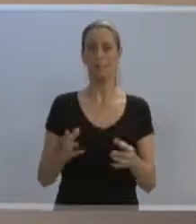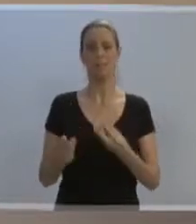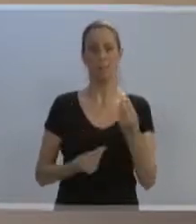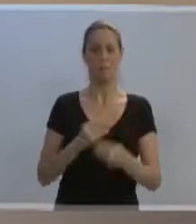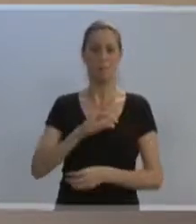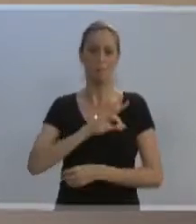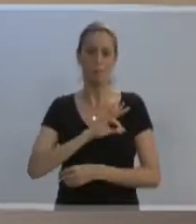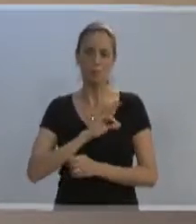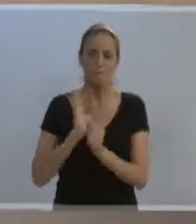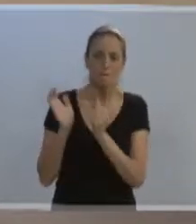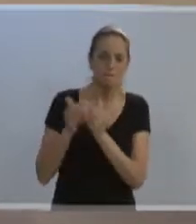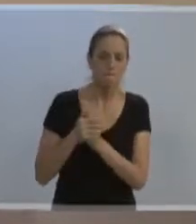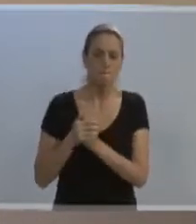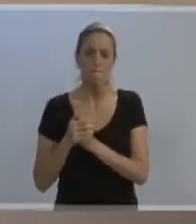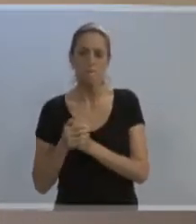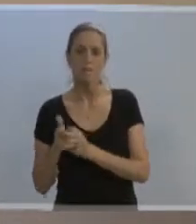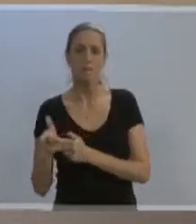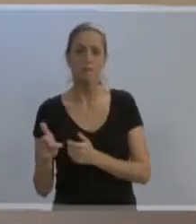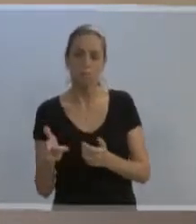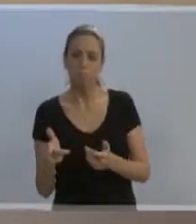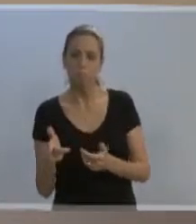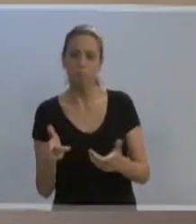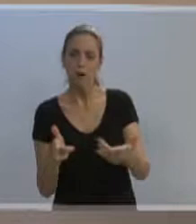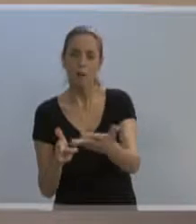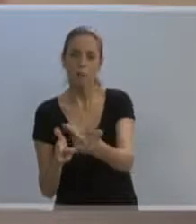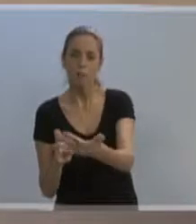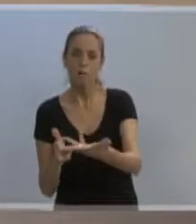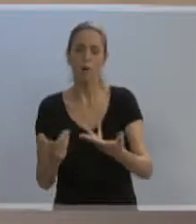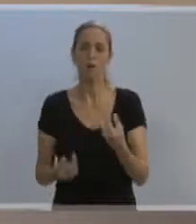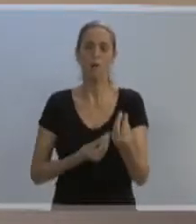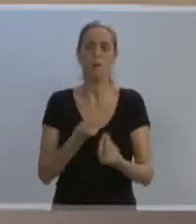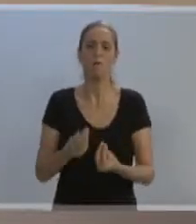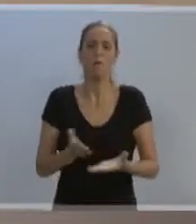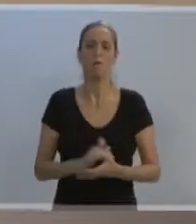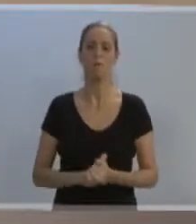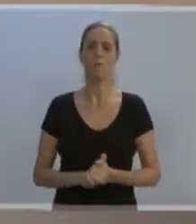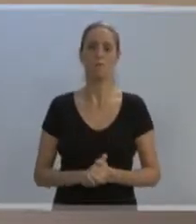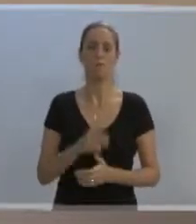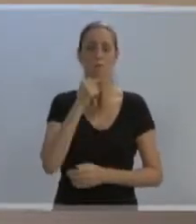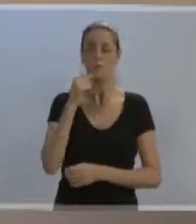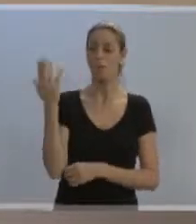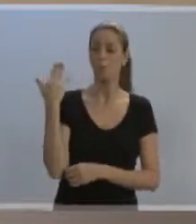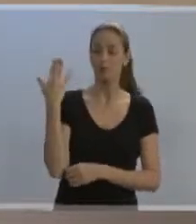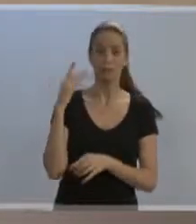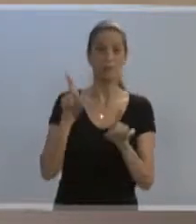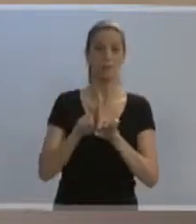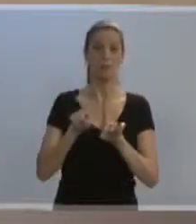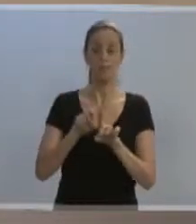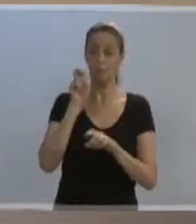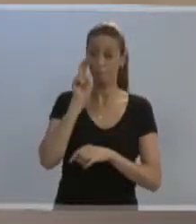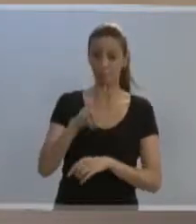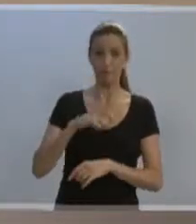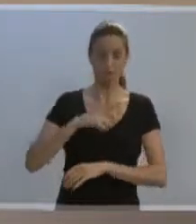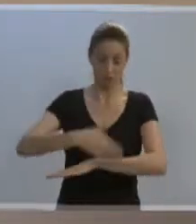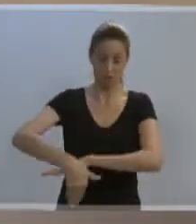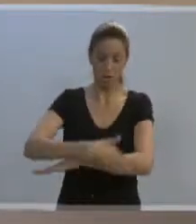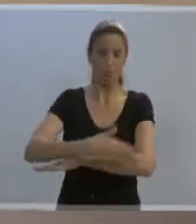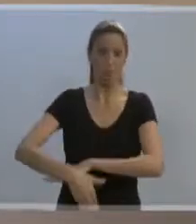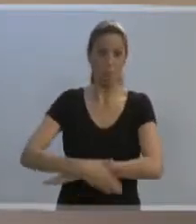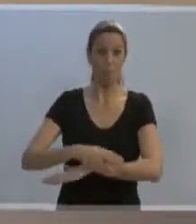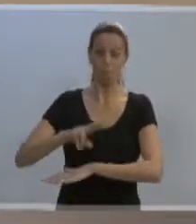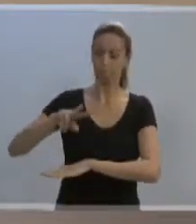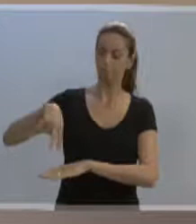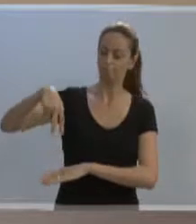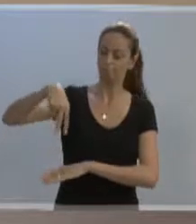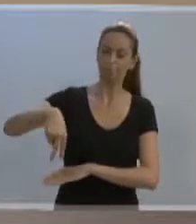vê bota uma placa de sinalização o cone estava cima do guarda semana passada essa semana lino na na